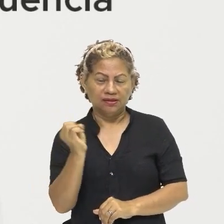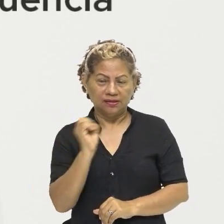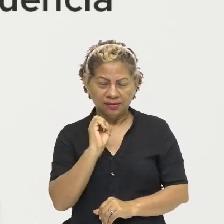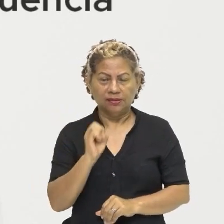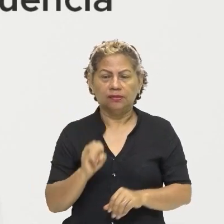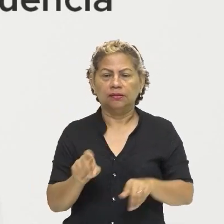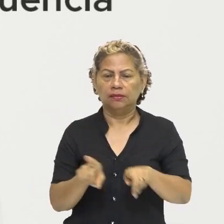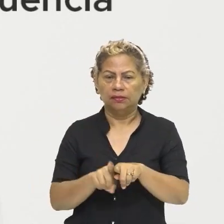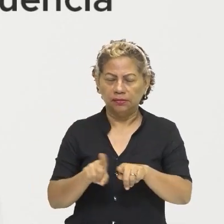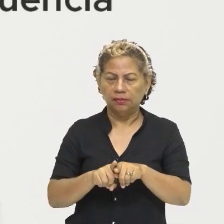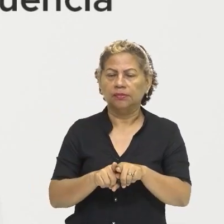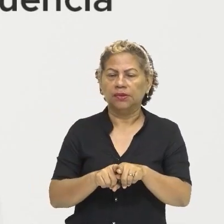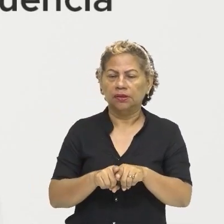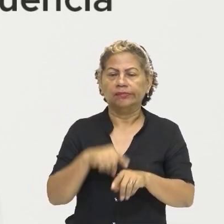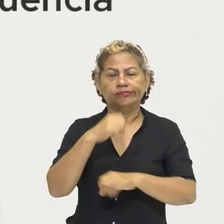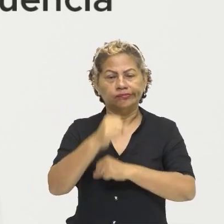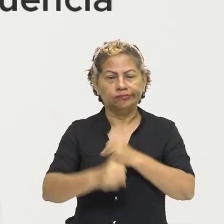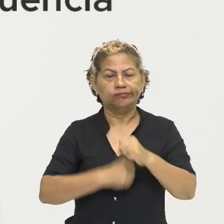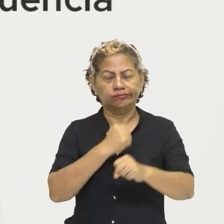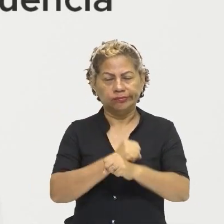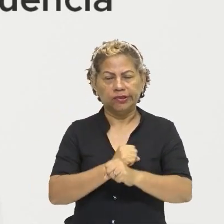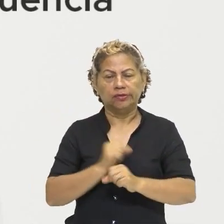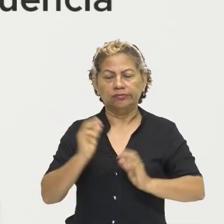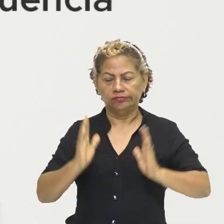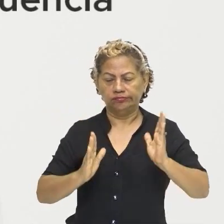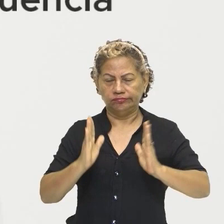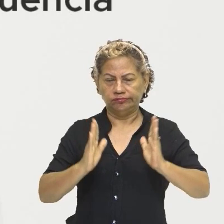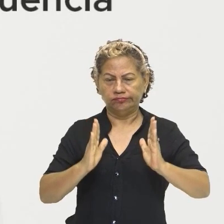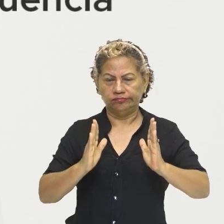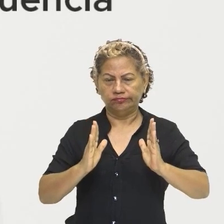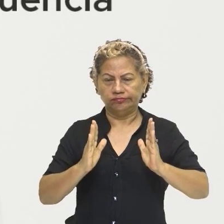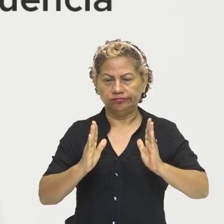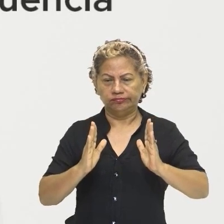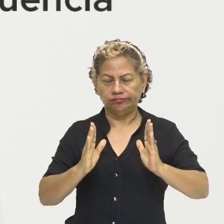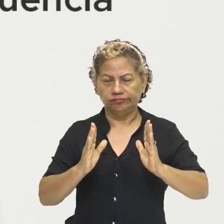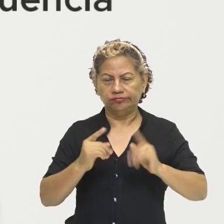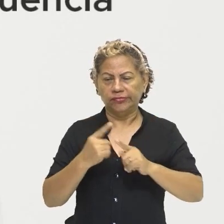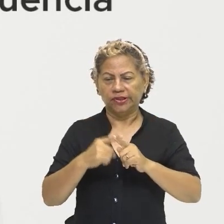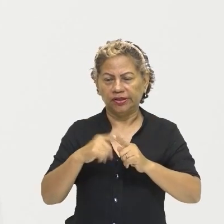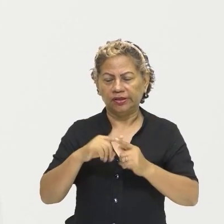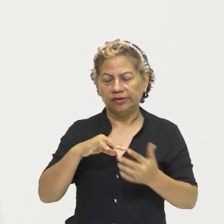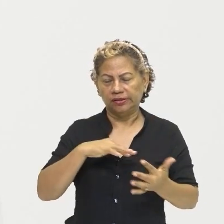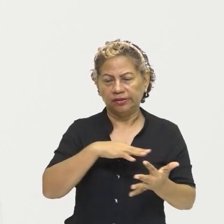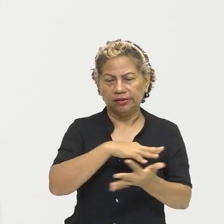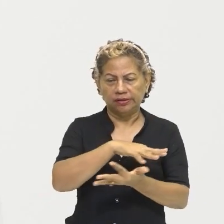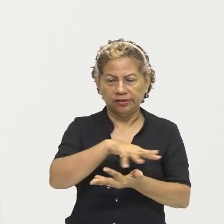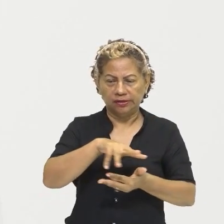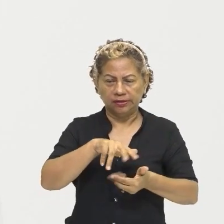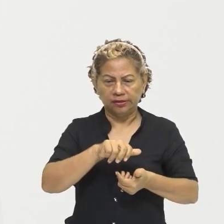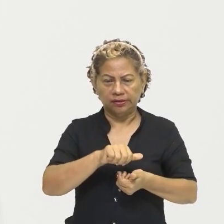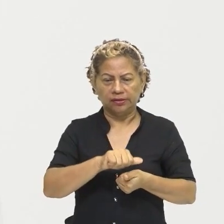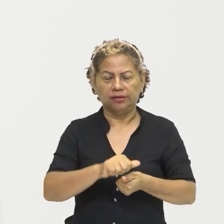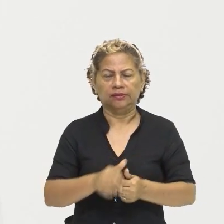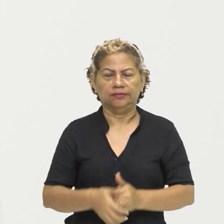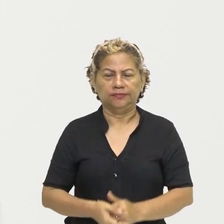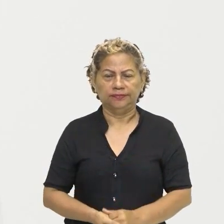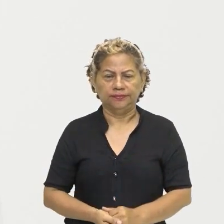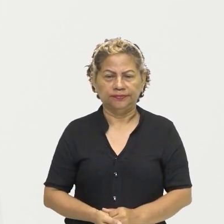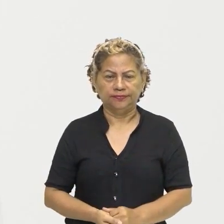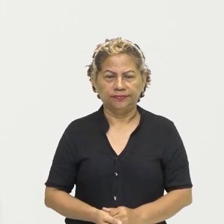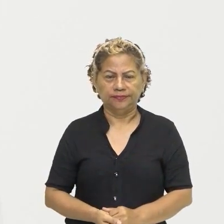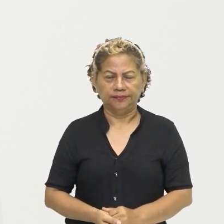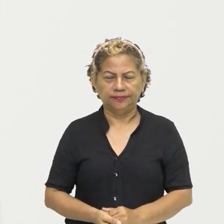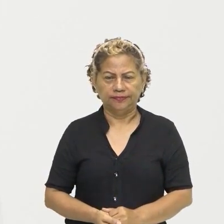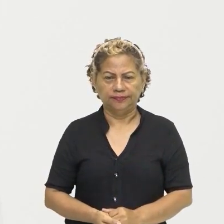ano. Seu ano está entre parênteses, porque ano é uma definição terrestre. E aqui o exemplo número